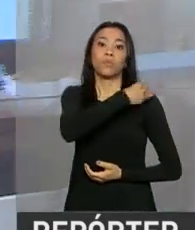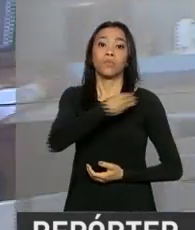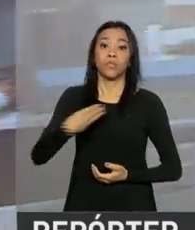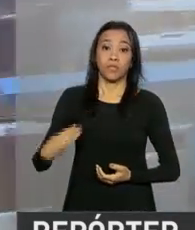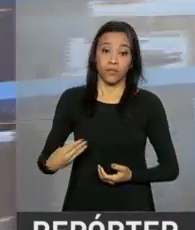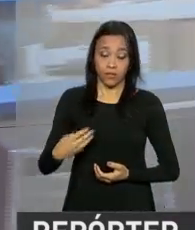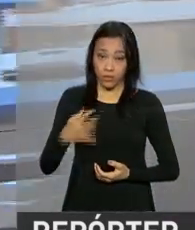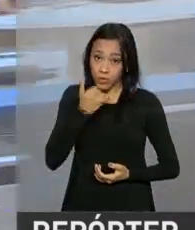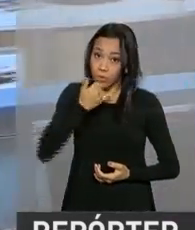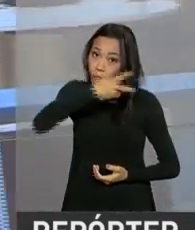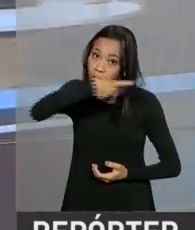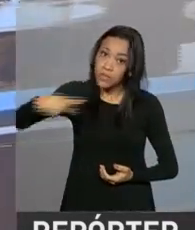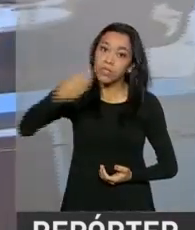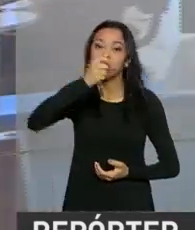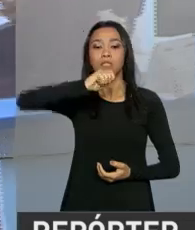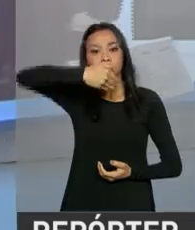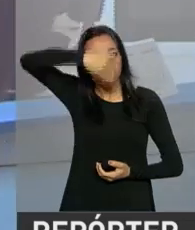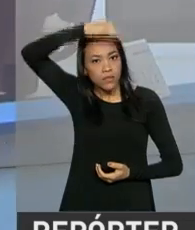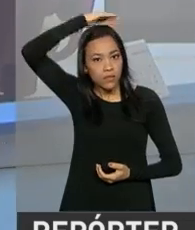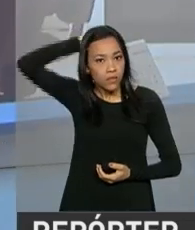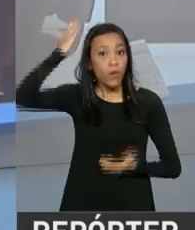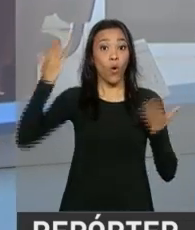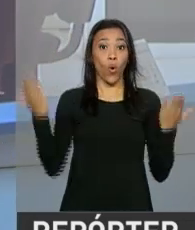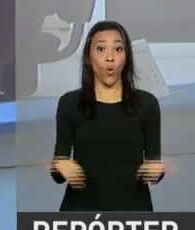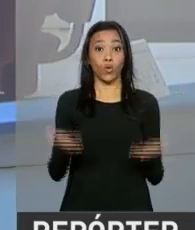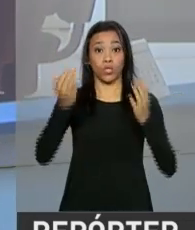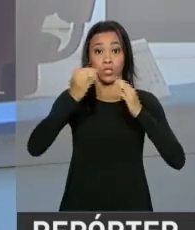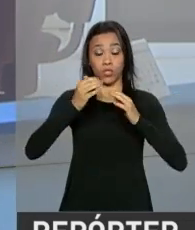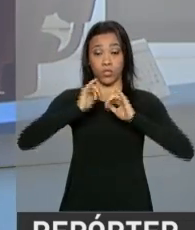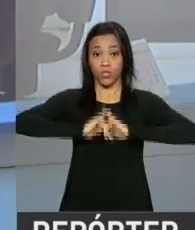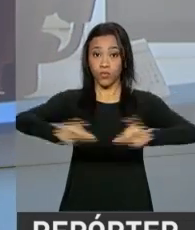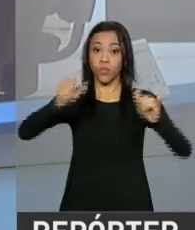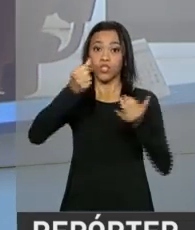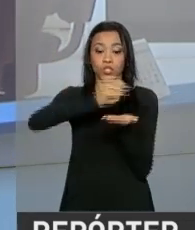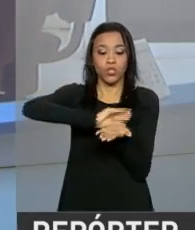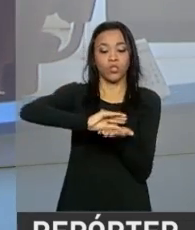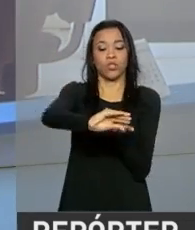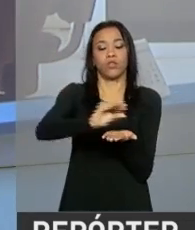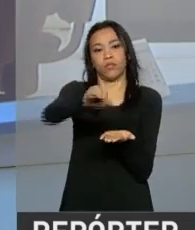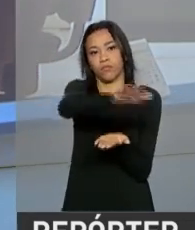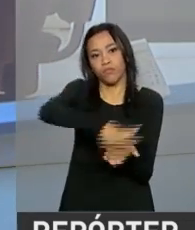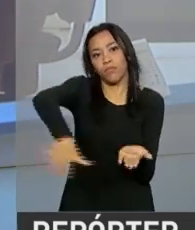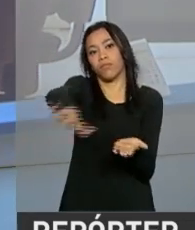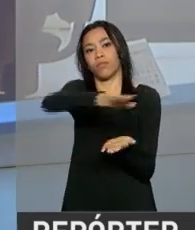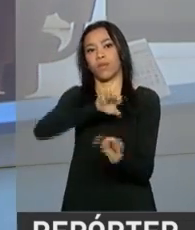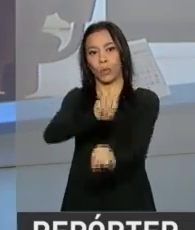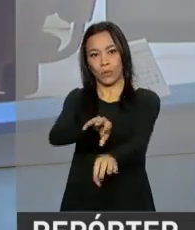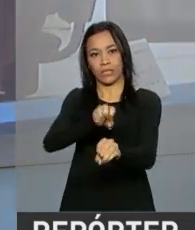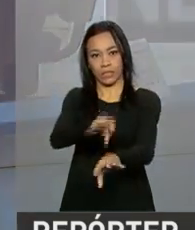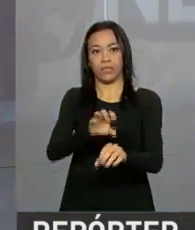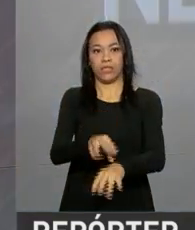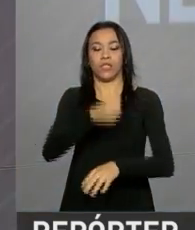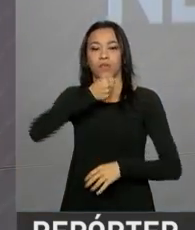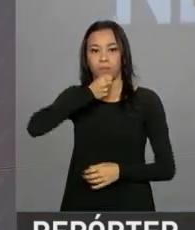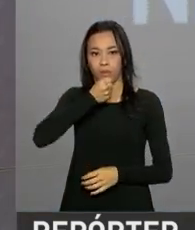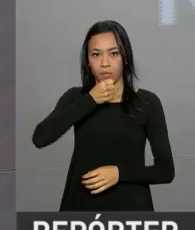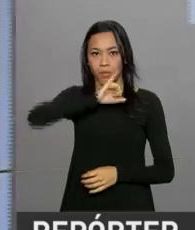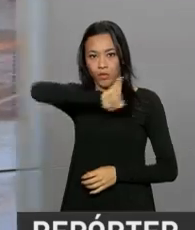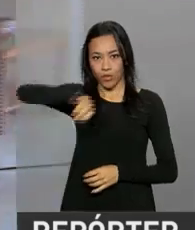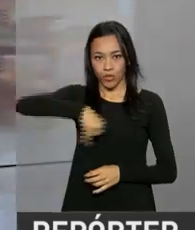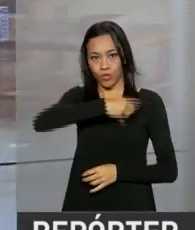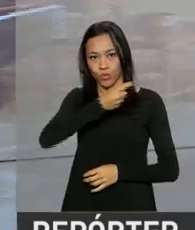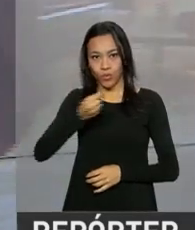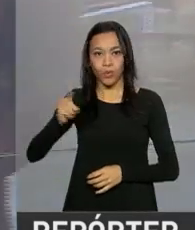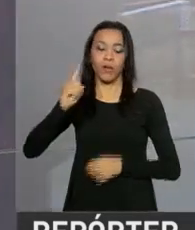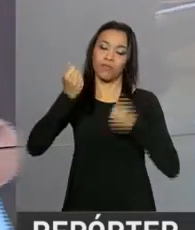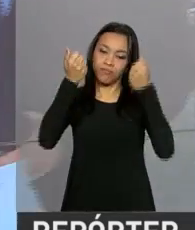exercício, Michel Temer, anuncia hoje a liberação de recursos para a educação. João Pedro Neto está no Palácio do Planalto e traz as informações